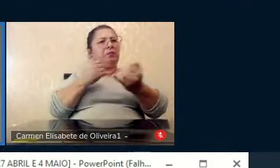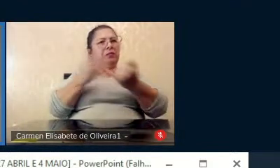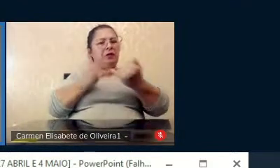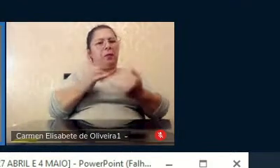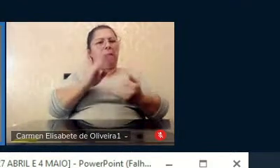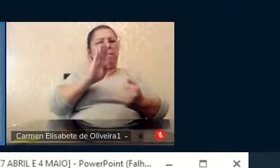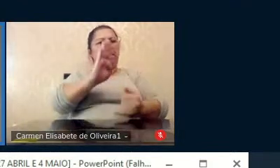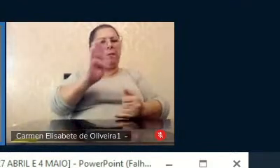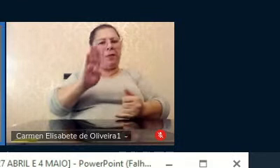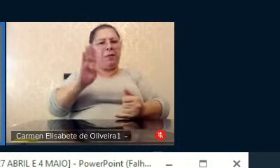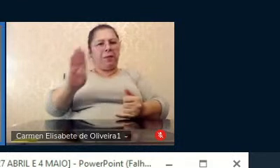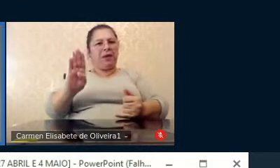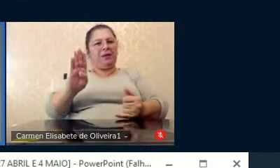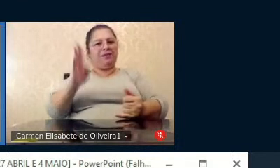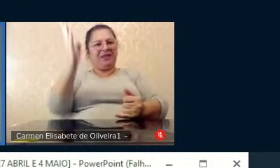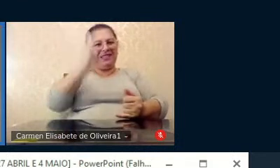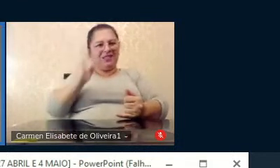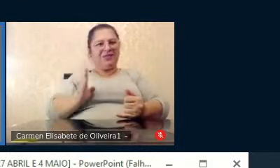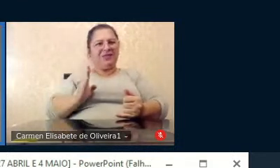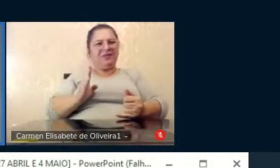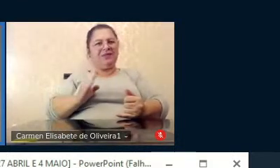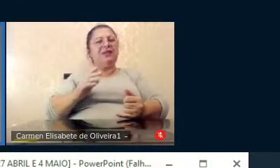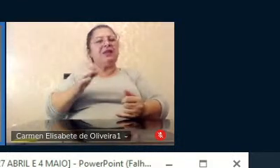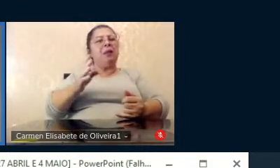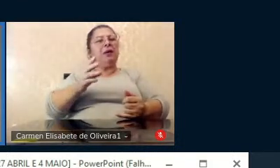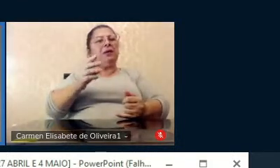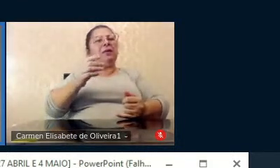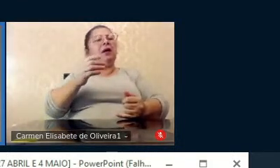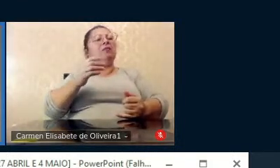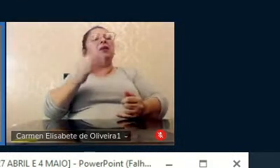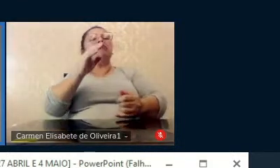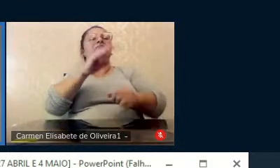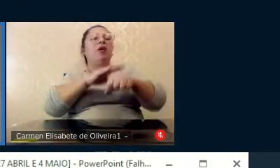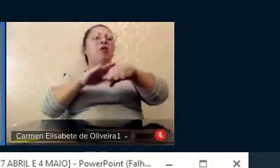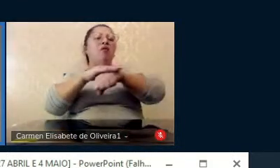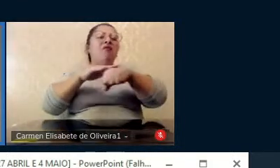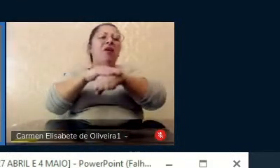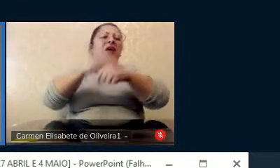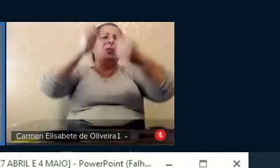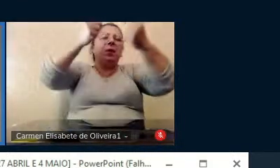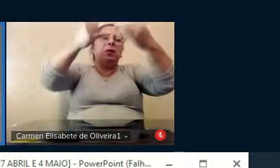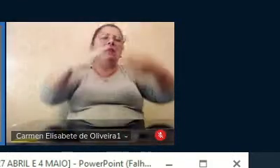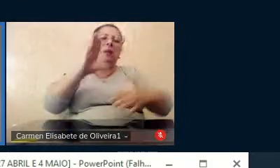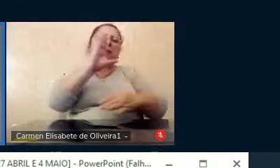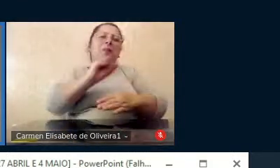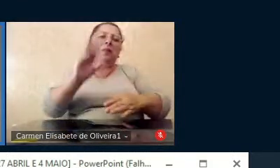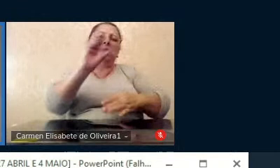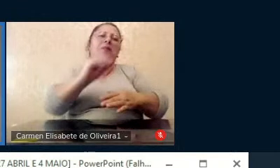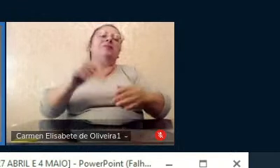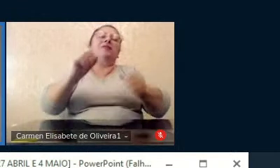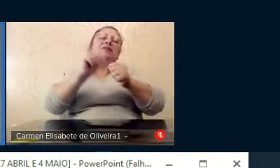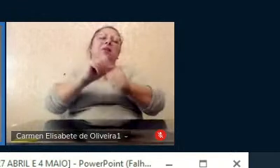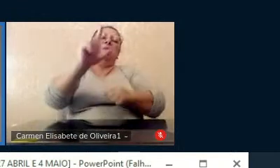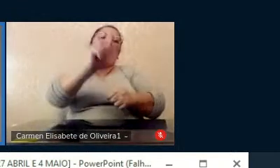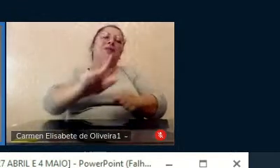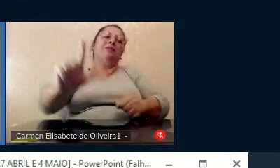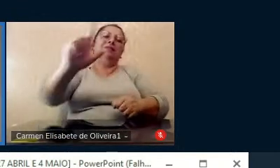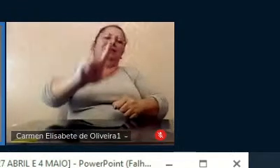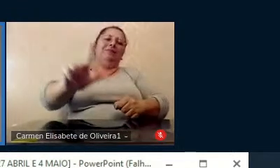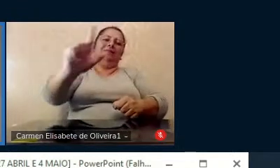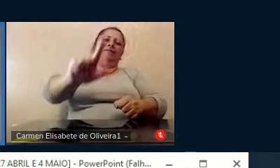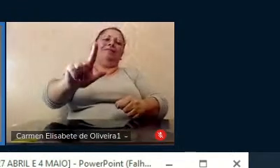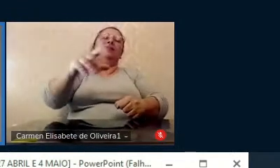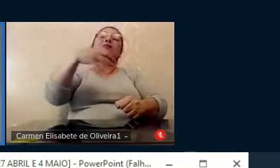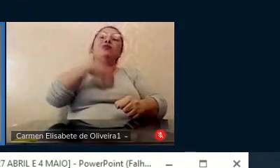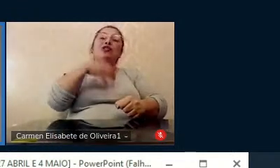Big Brother Brasil, aquele discurso que é feito, ele também é uma forma de literatura. Então, vejam quantas formas